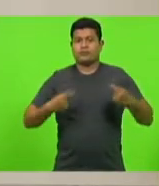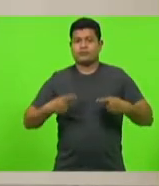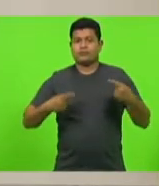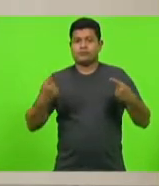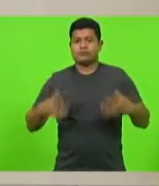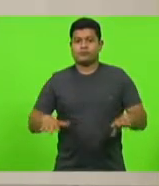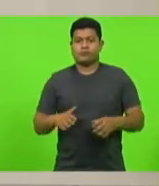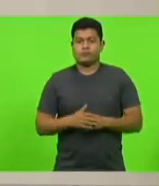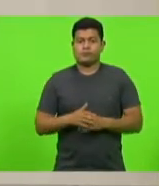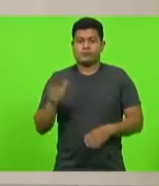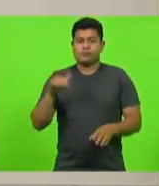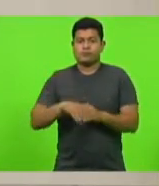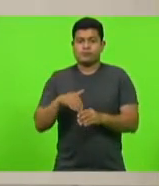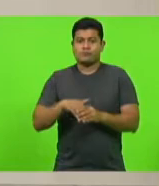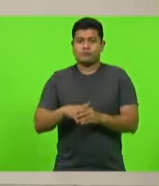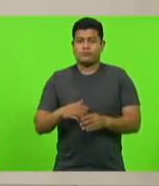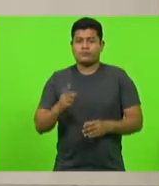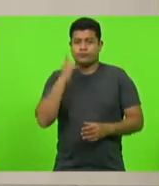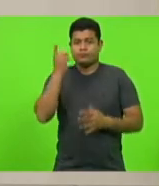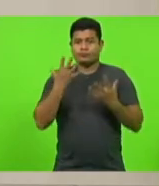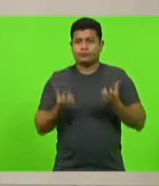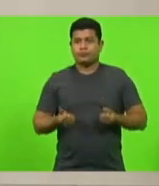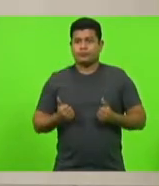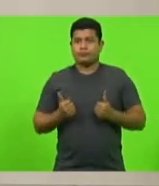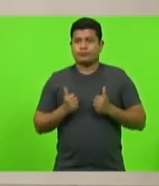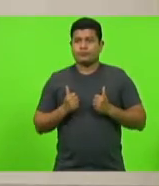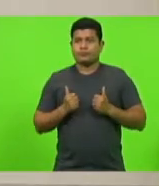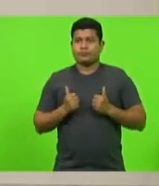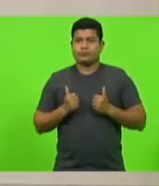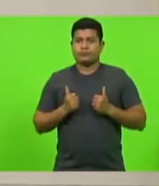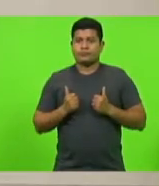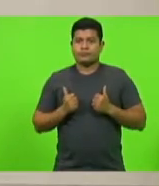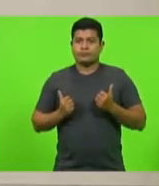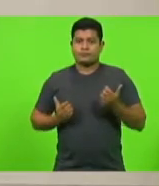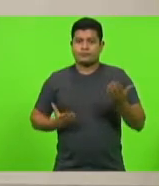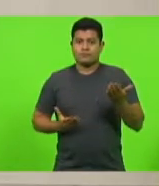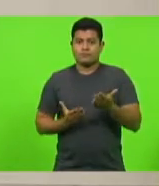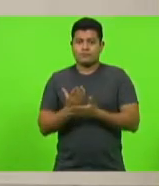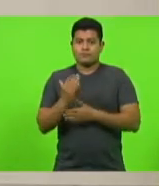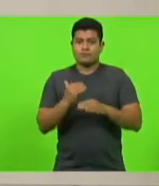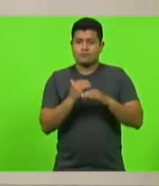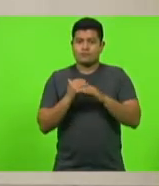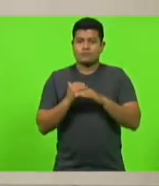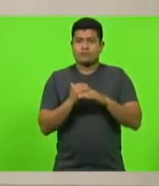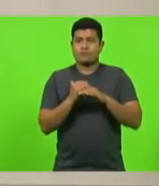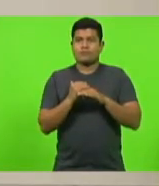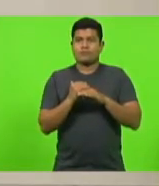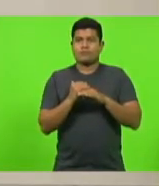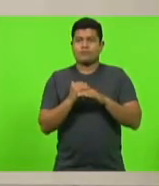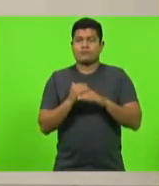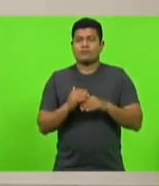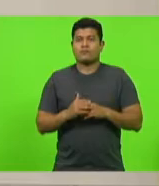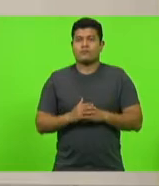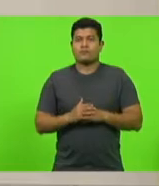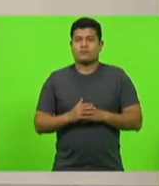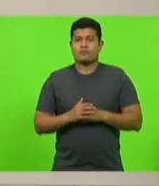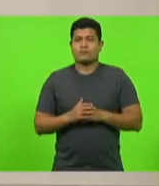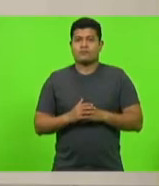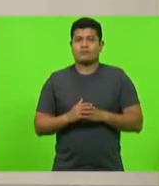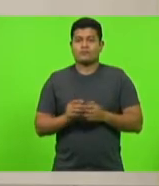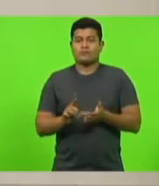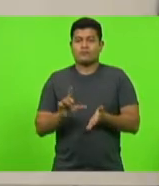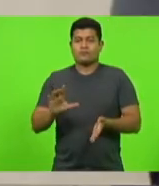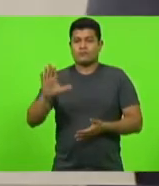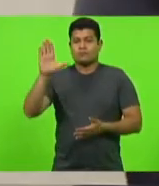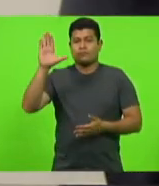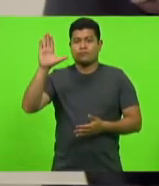queira discutir, em votação. Deputados que aprovam, permaneçam como se encontra. Aprovado por unanimidade. Questão de ordem, senhor presidente. Questão de